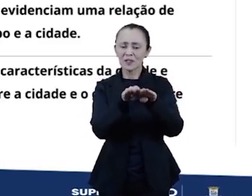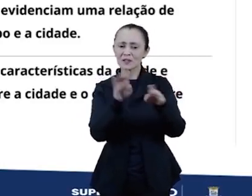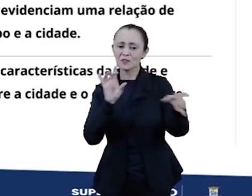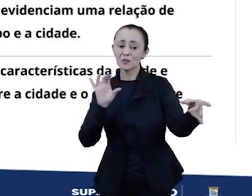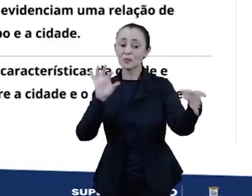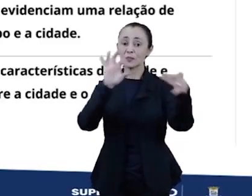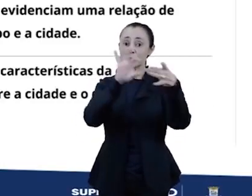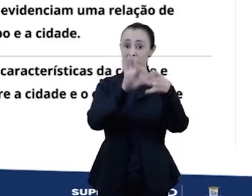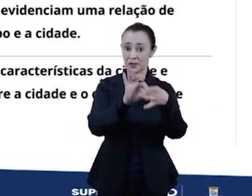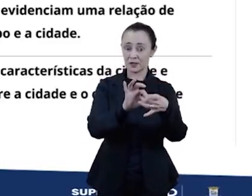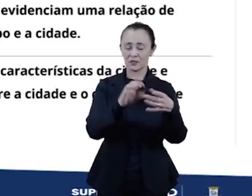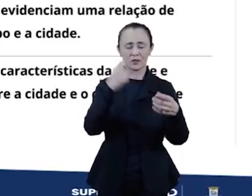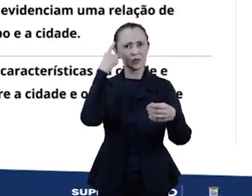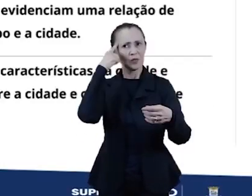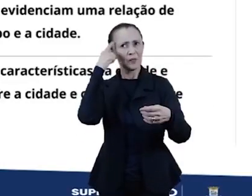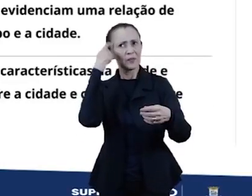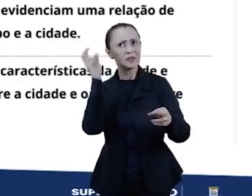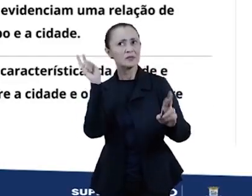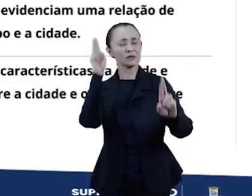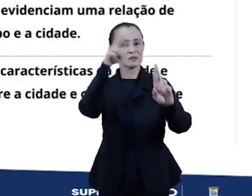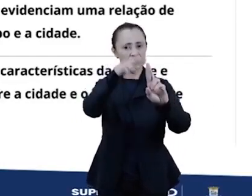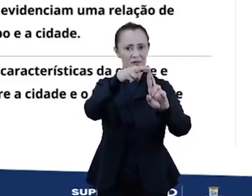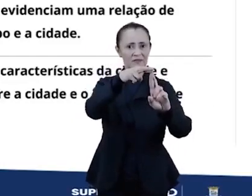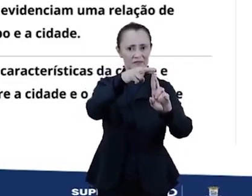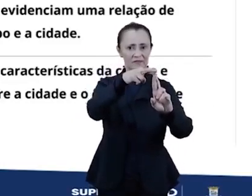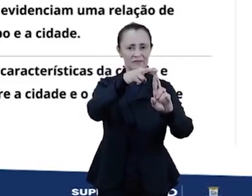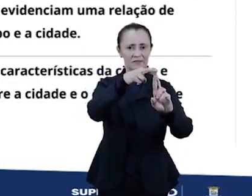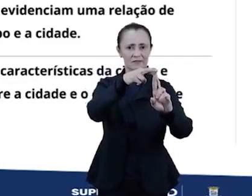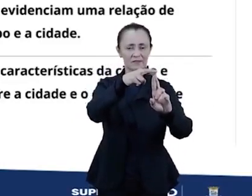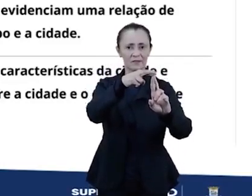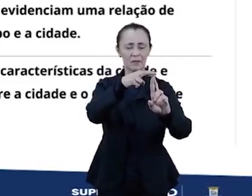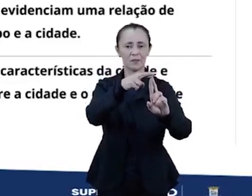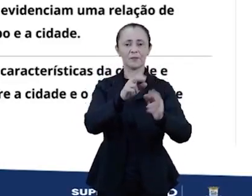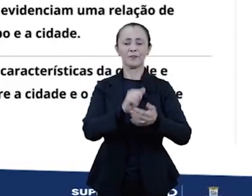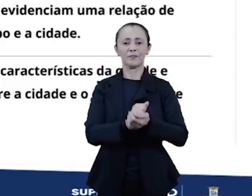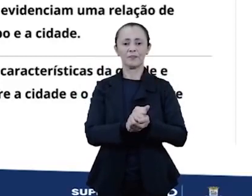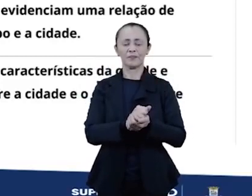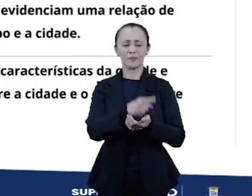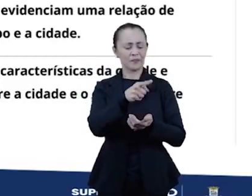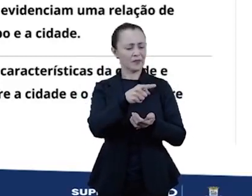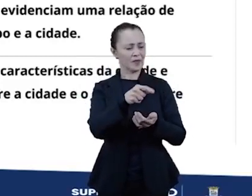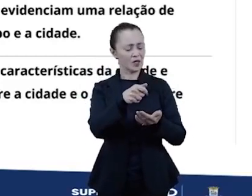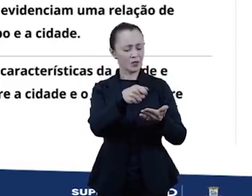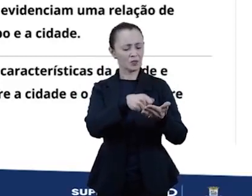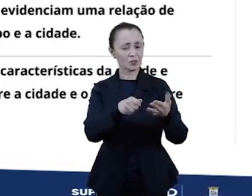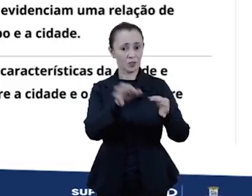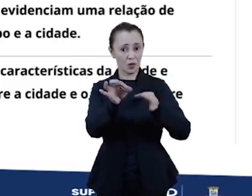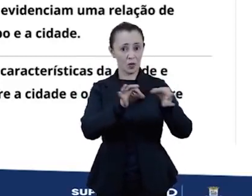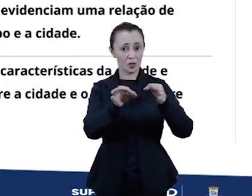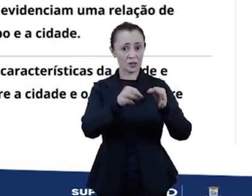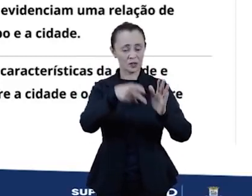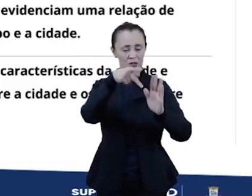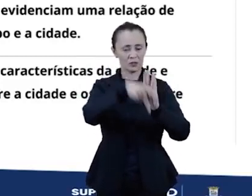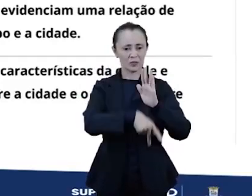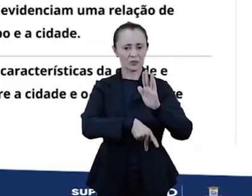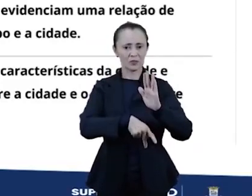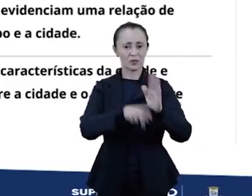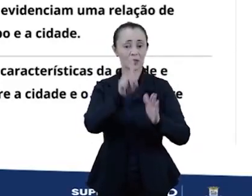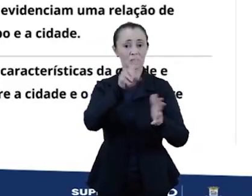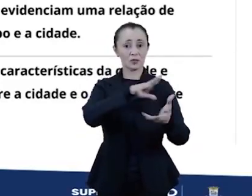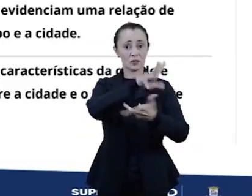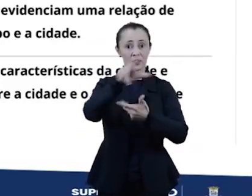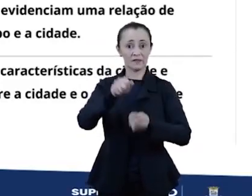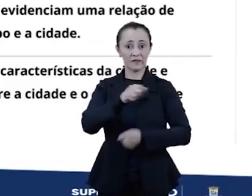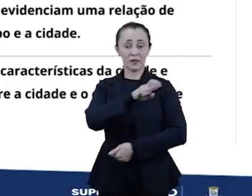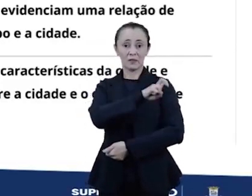isso dentro do referencial curricular pedagógico, claro, esse é um plano de aula de geografia para o 5º ano do ensino